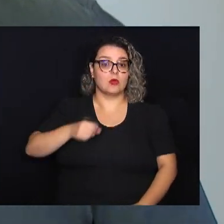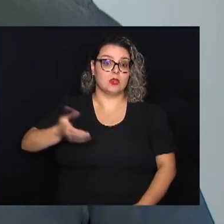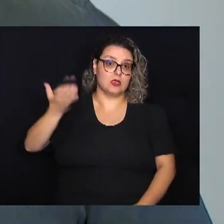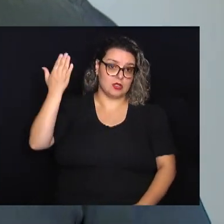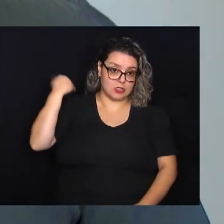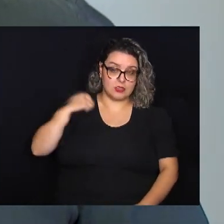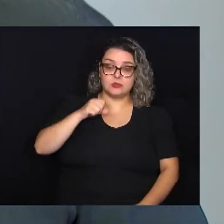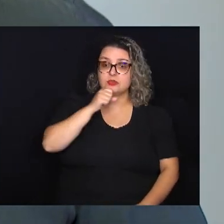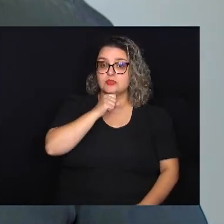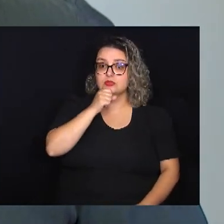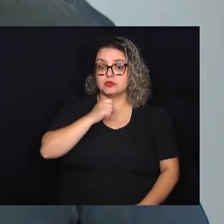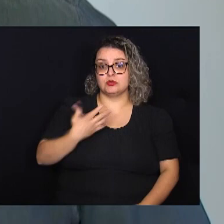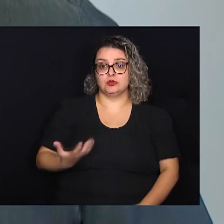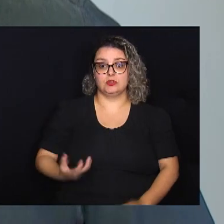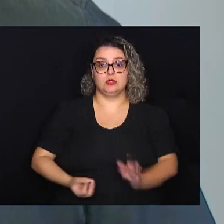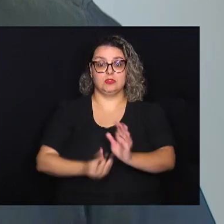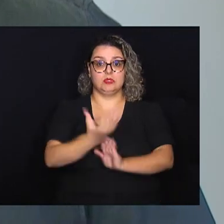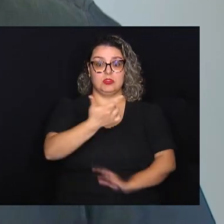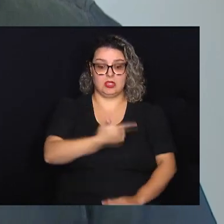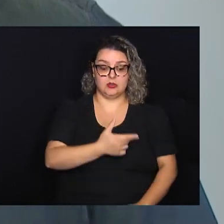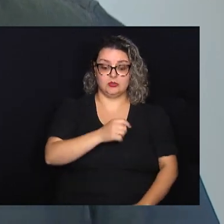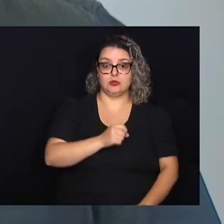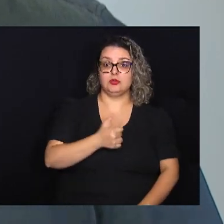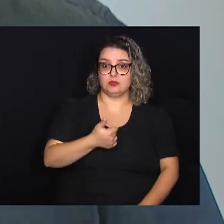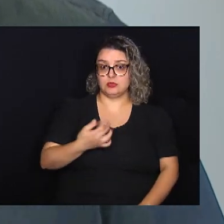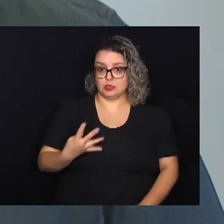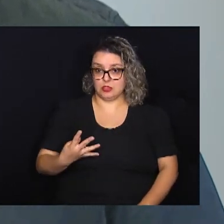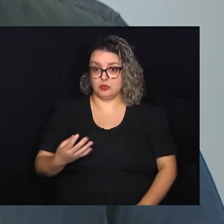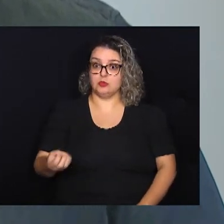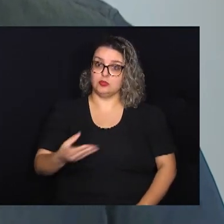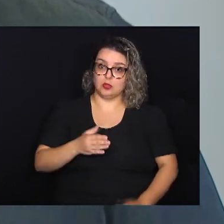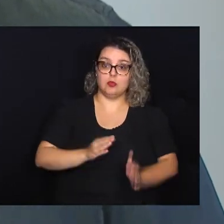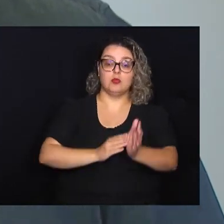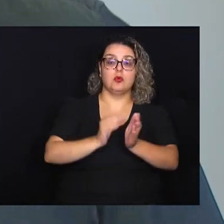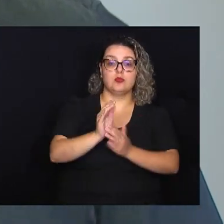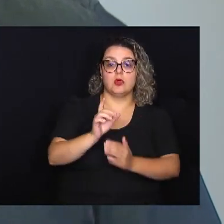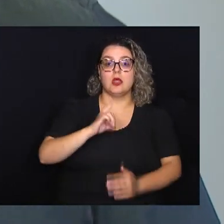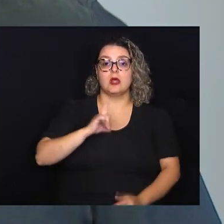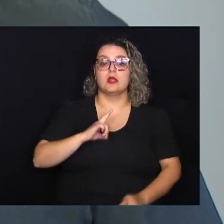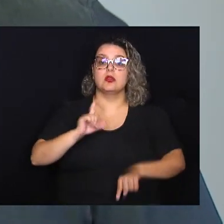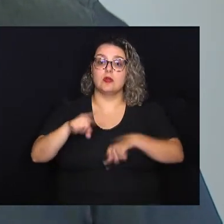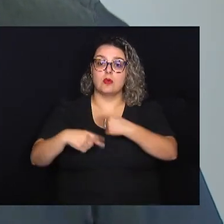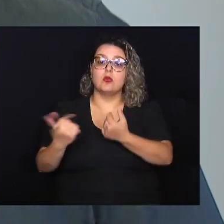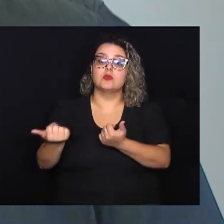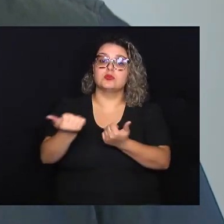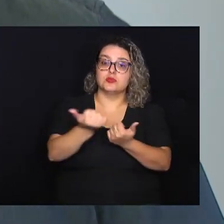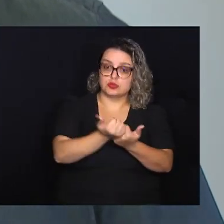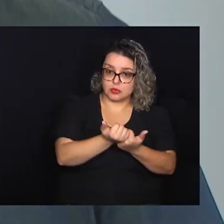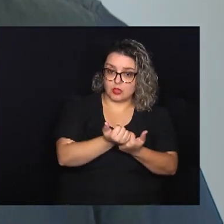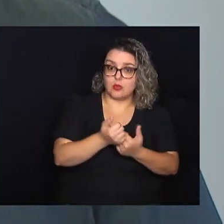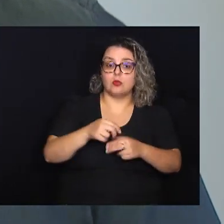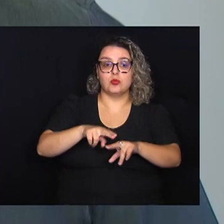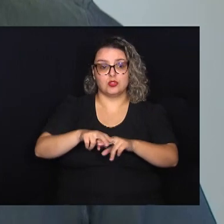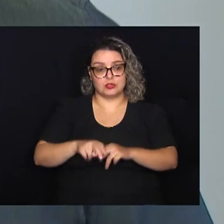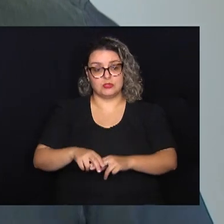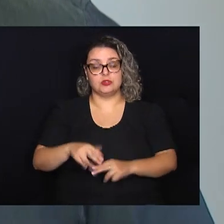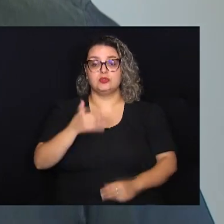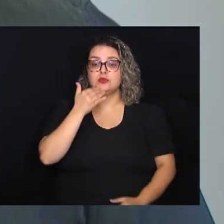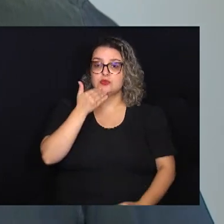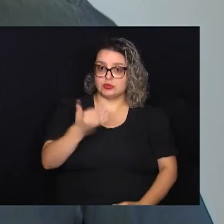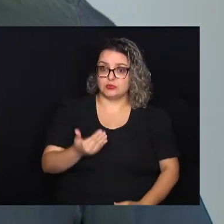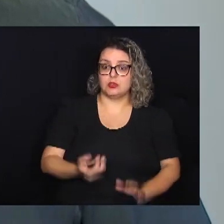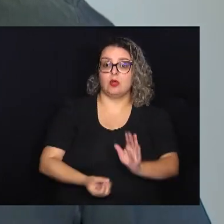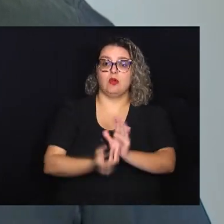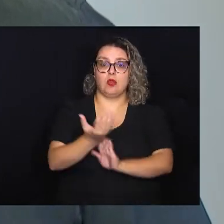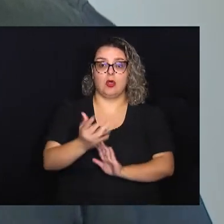esse quadro criado em 2014 com esse novo concurso ele prevê outros cargos então por isso é uma demanda Onde foi